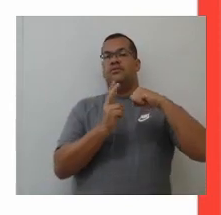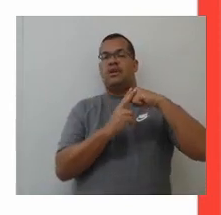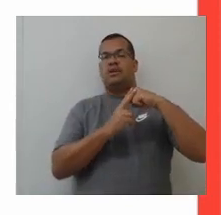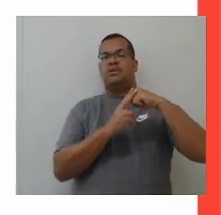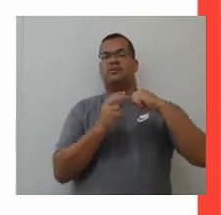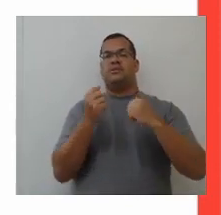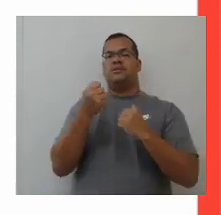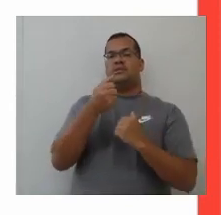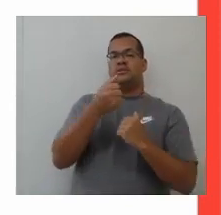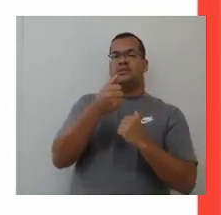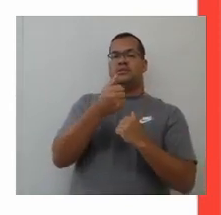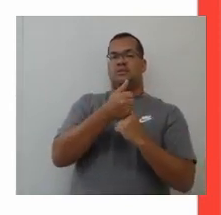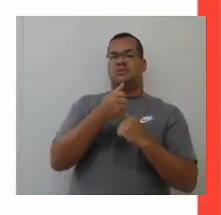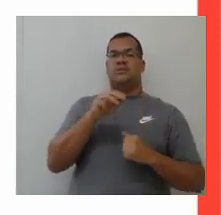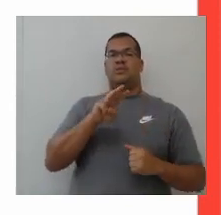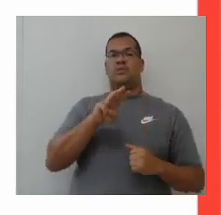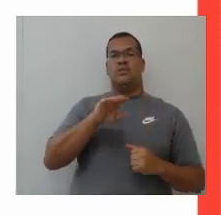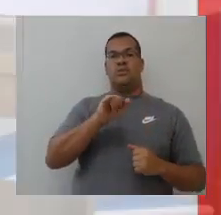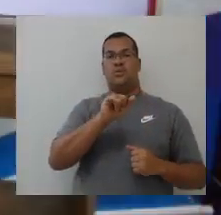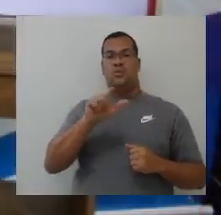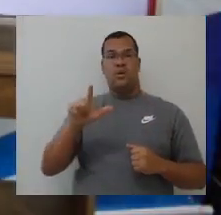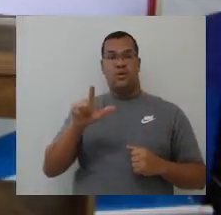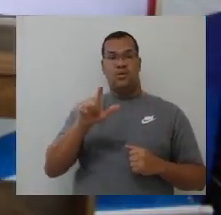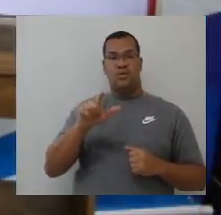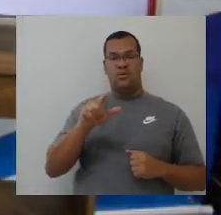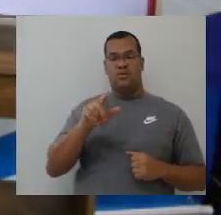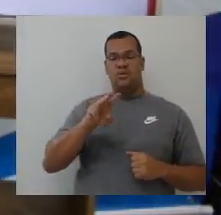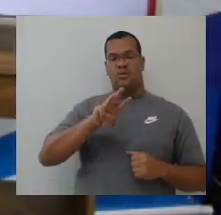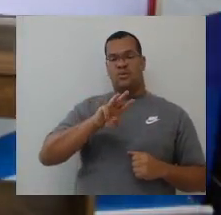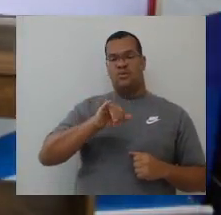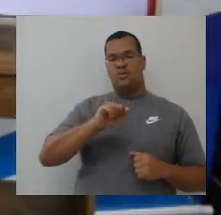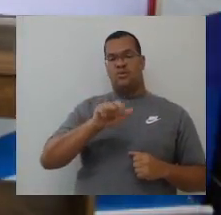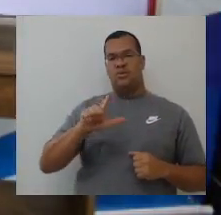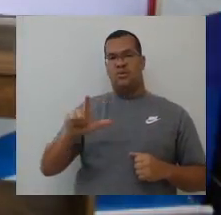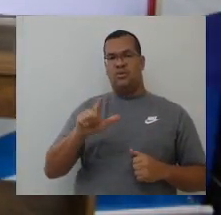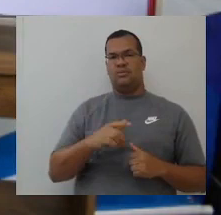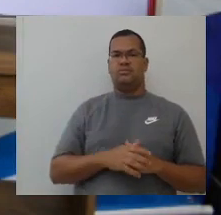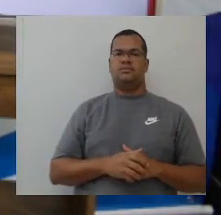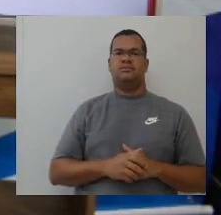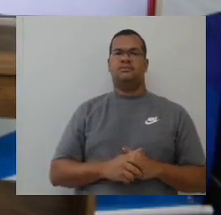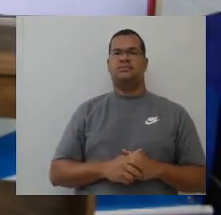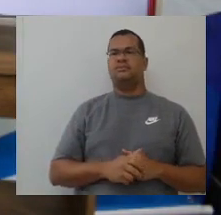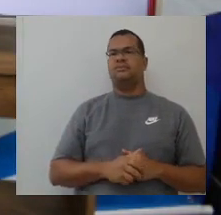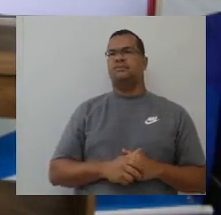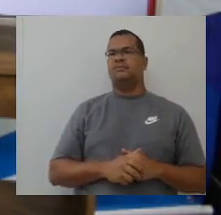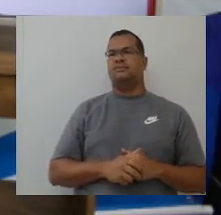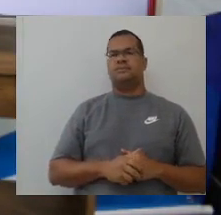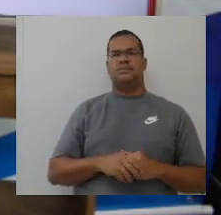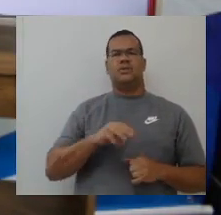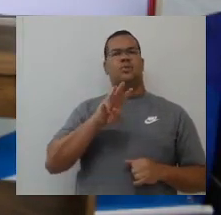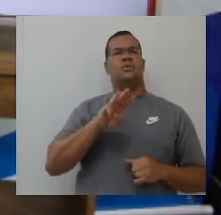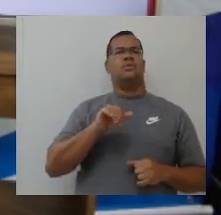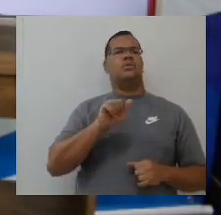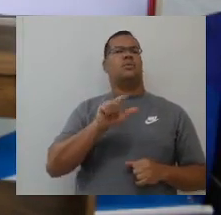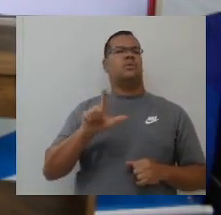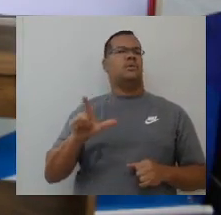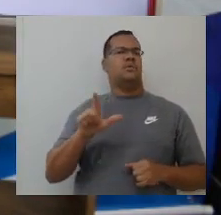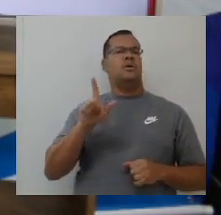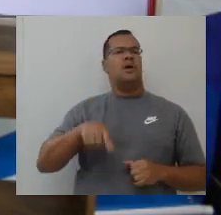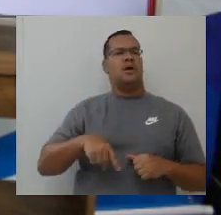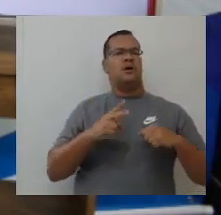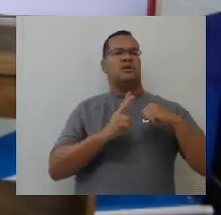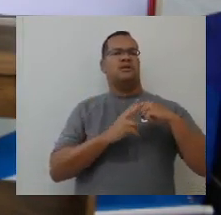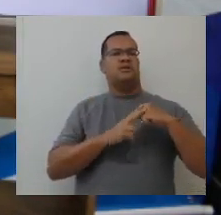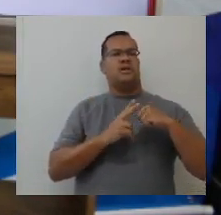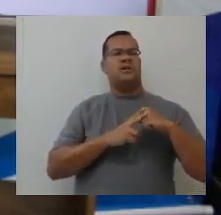will. Lembra que will é um dos verbos modais. Deixa eu até voltar, que é interessante, ó. Will é um dos verbos